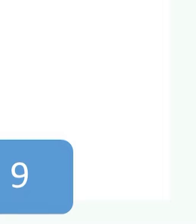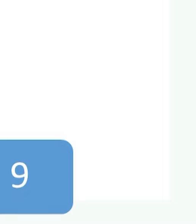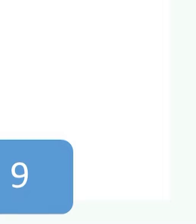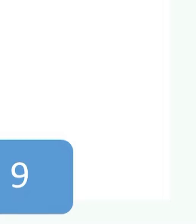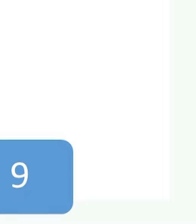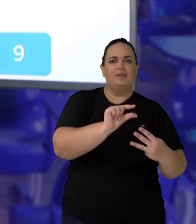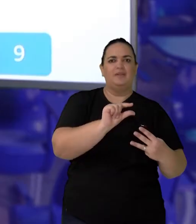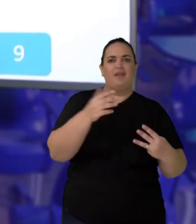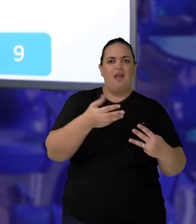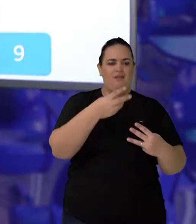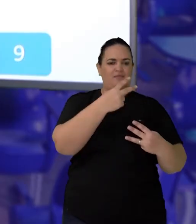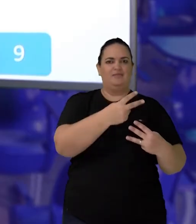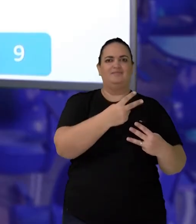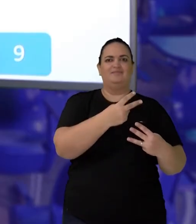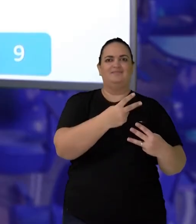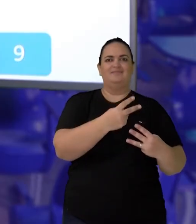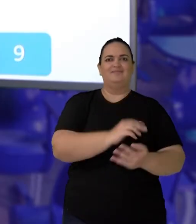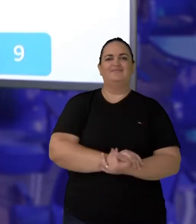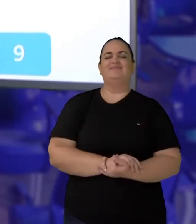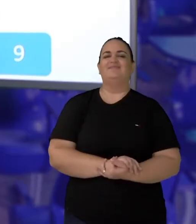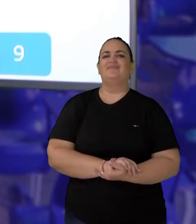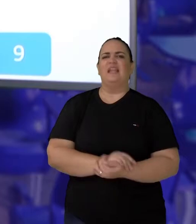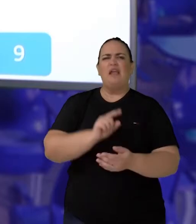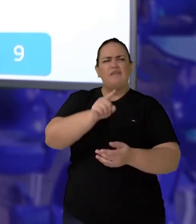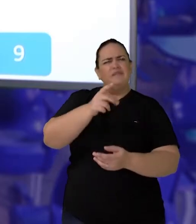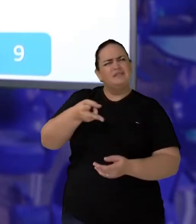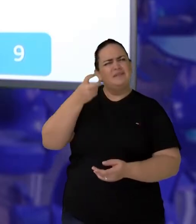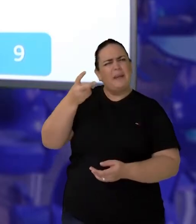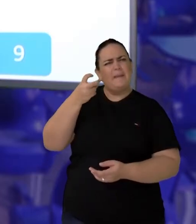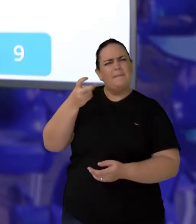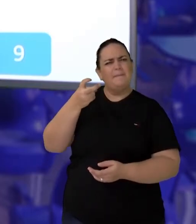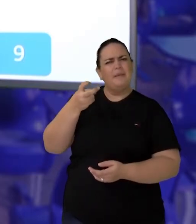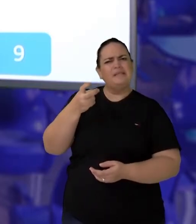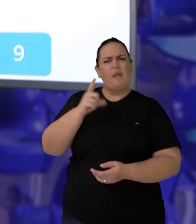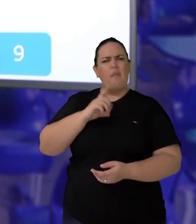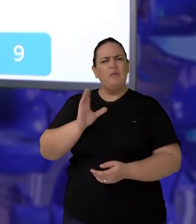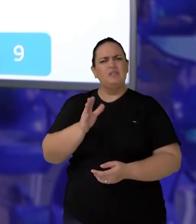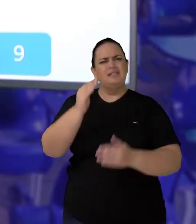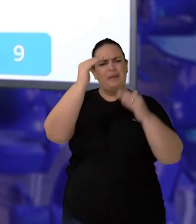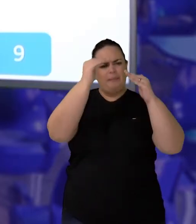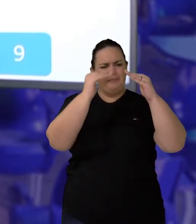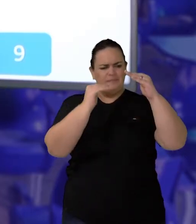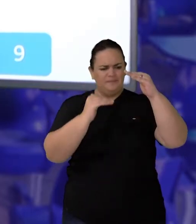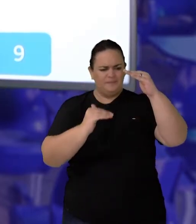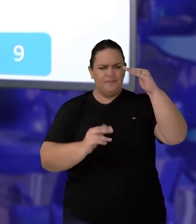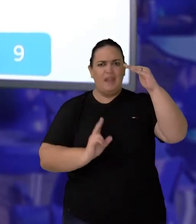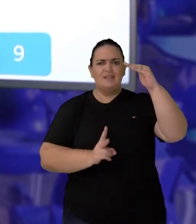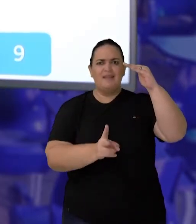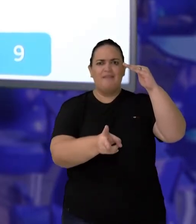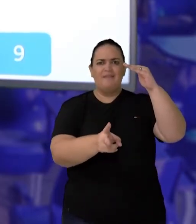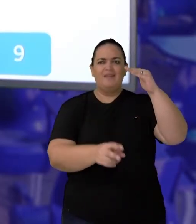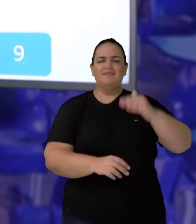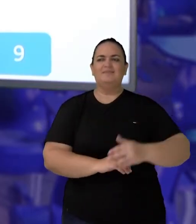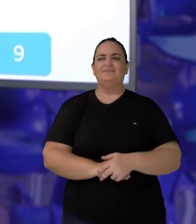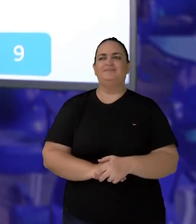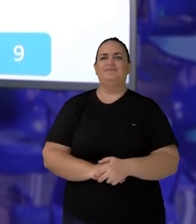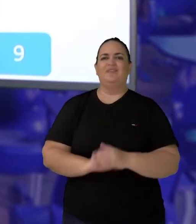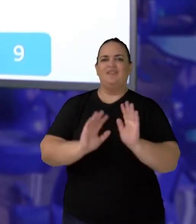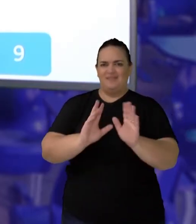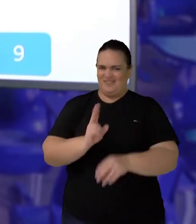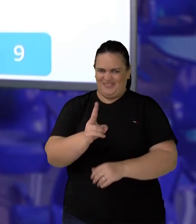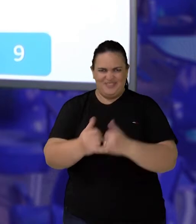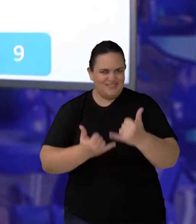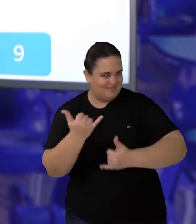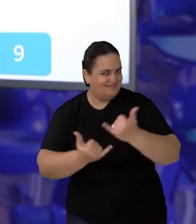expoente 2. Meu povo, vocês estão percebendo uma certa regularidade aí nessa brincadeira?